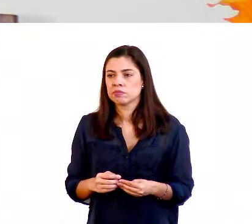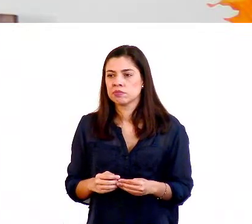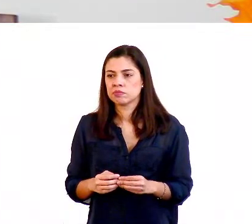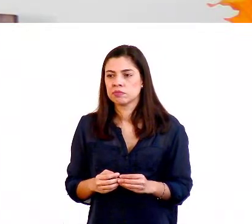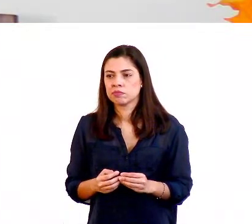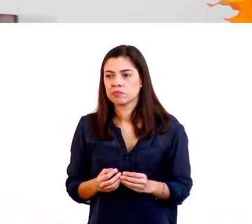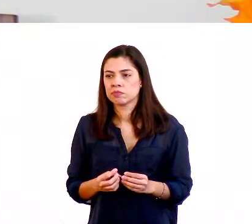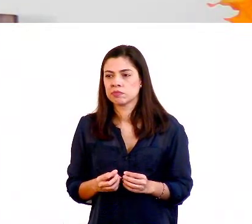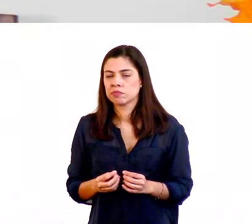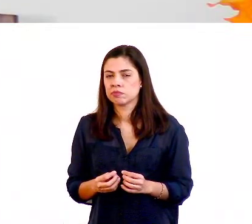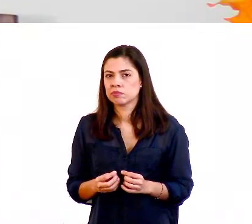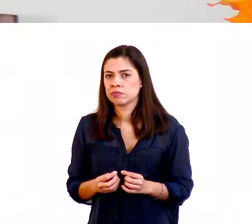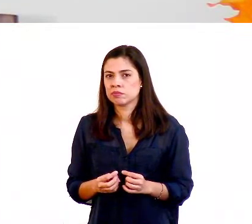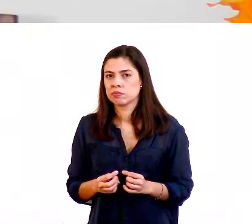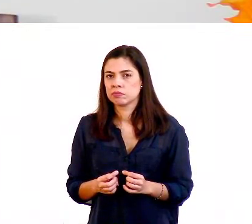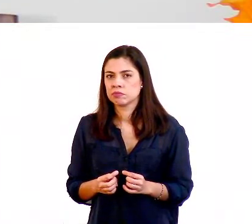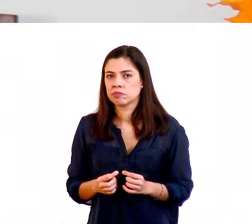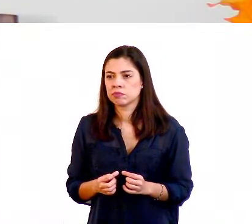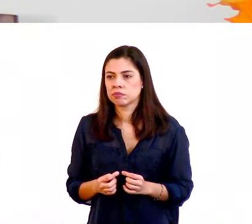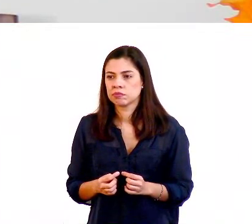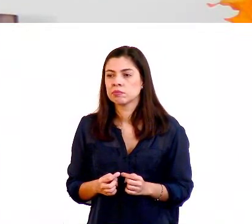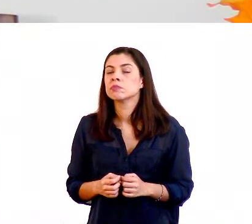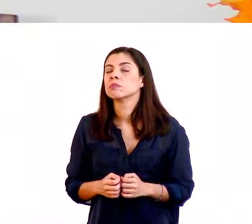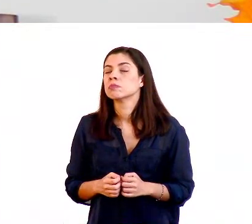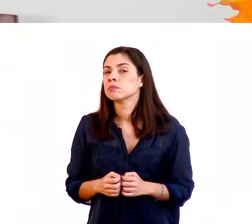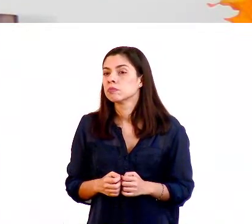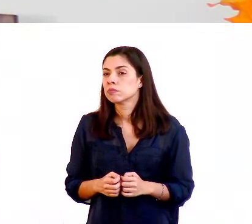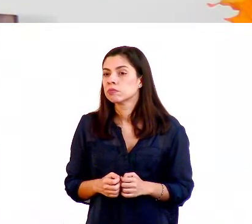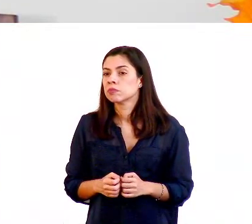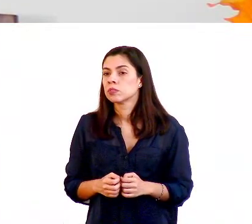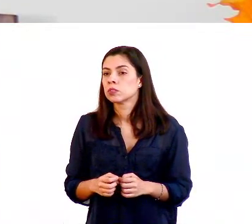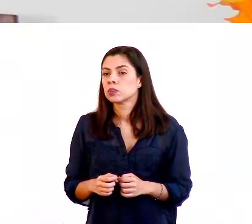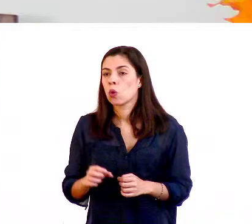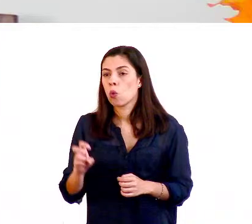Aquele que diz respeito da certeza da salvação,